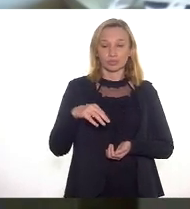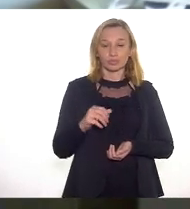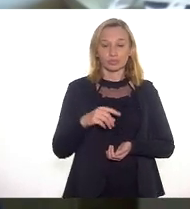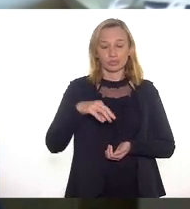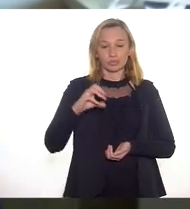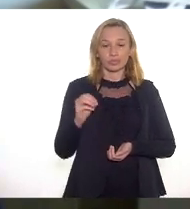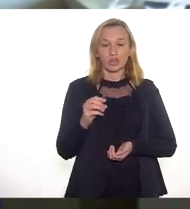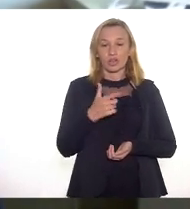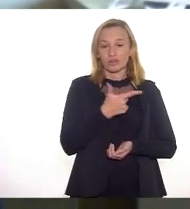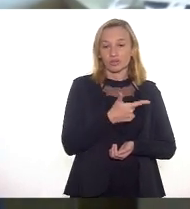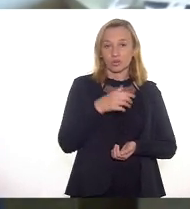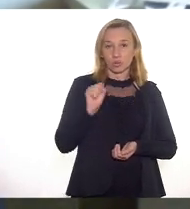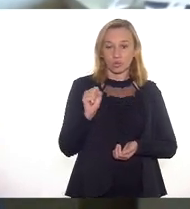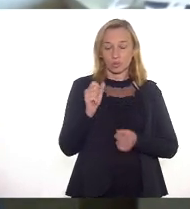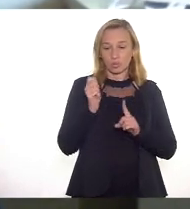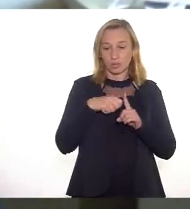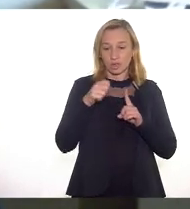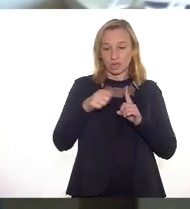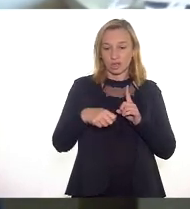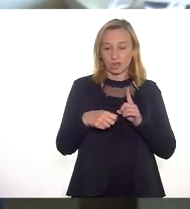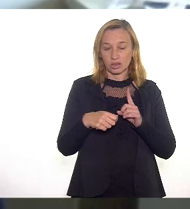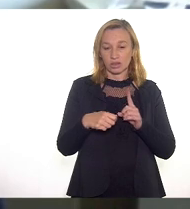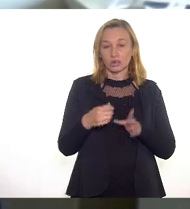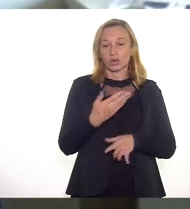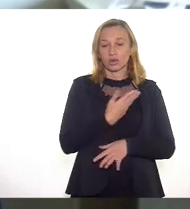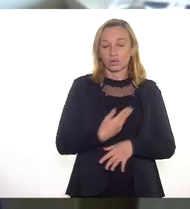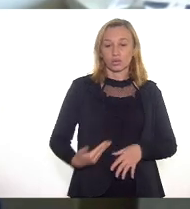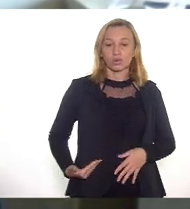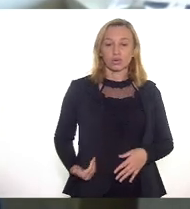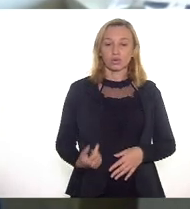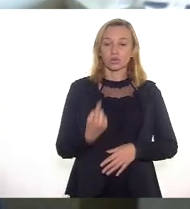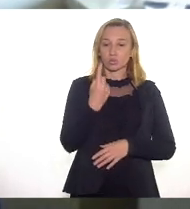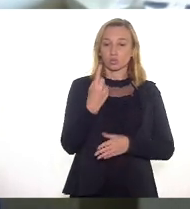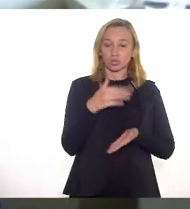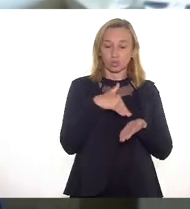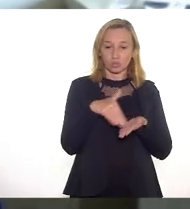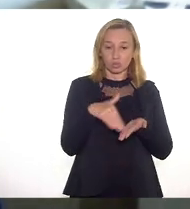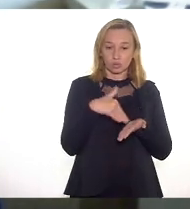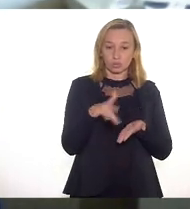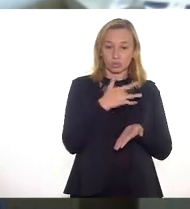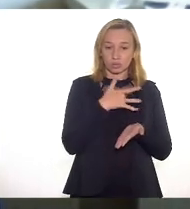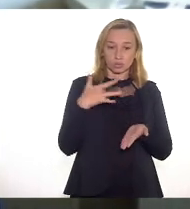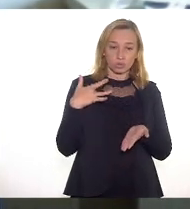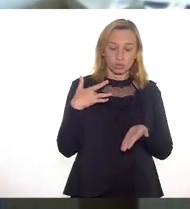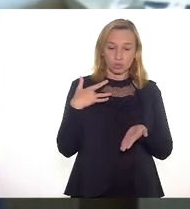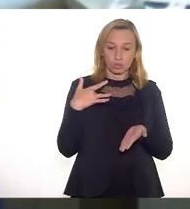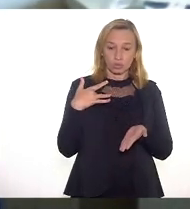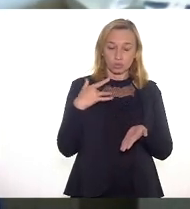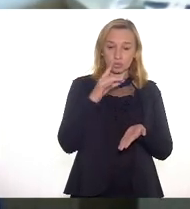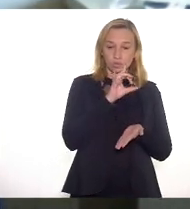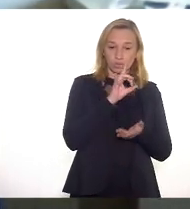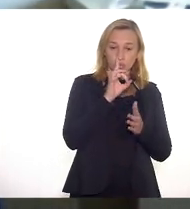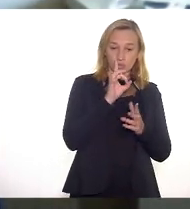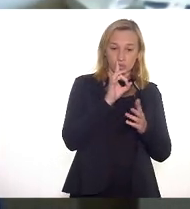meses de governo, nós tivemos um secretário de saúde a cada